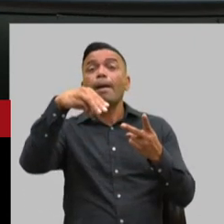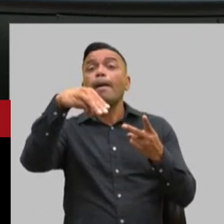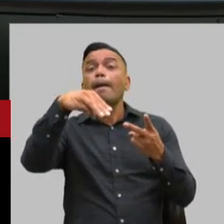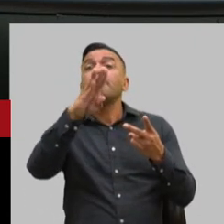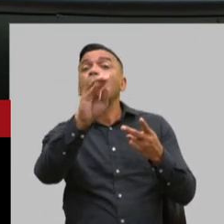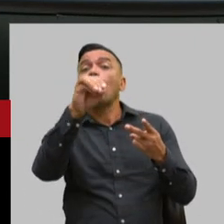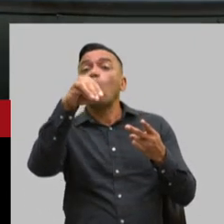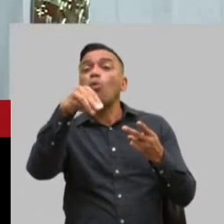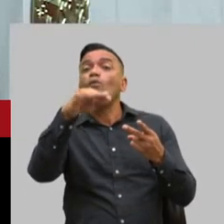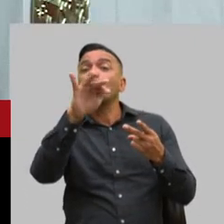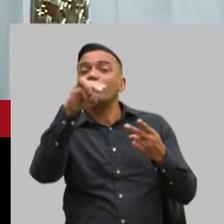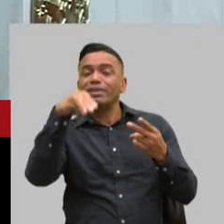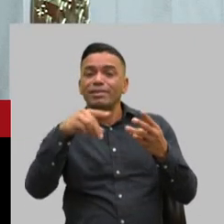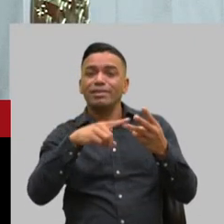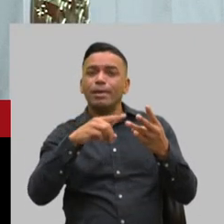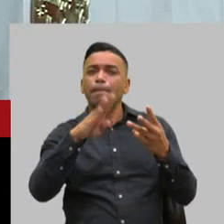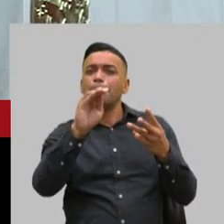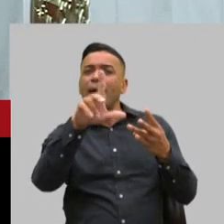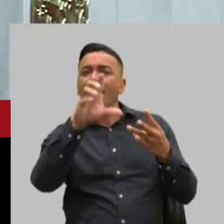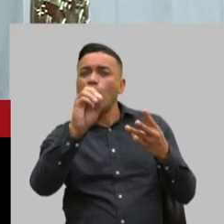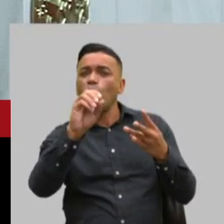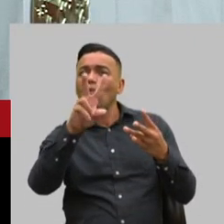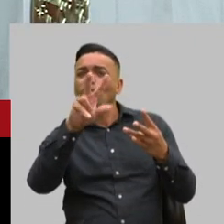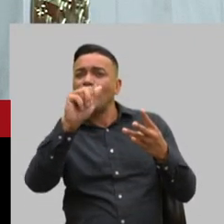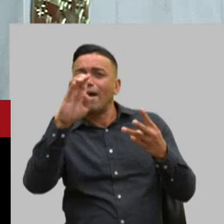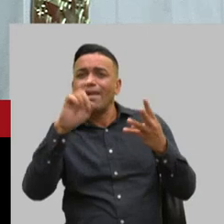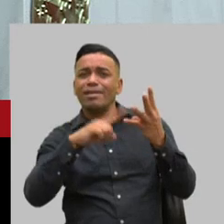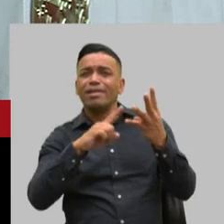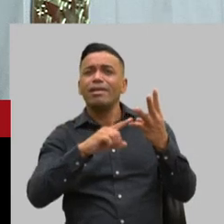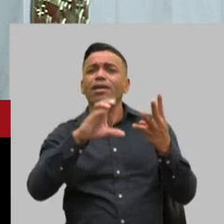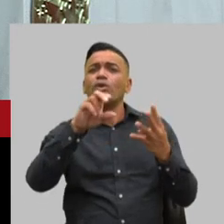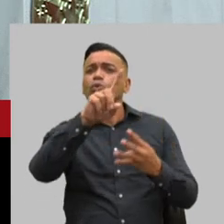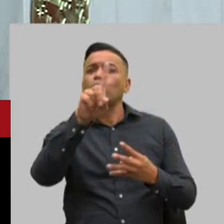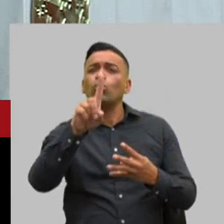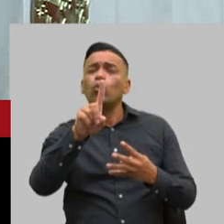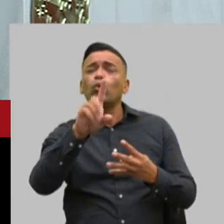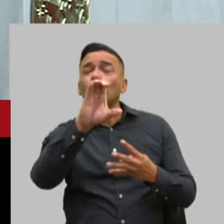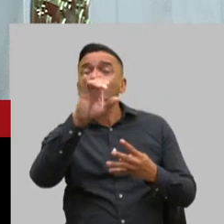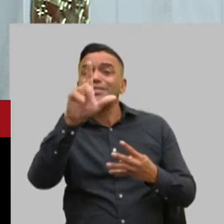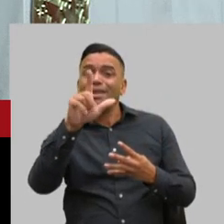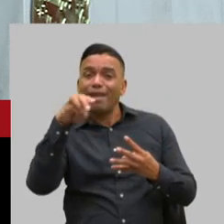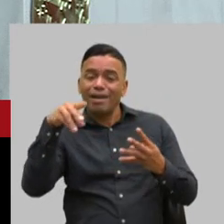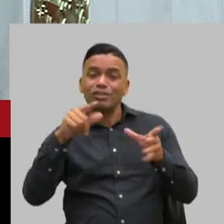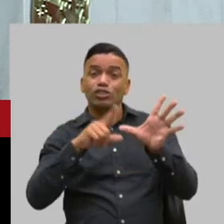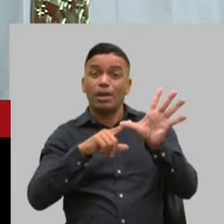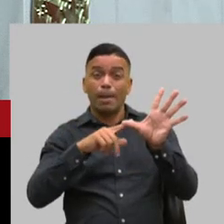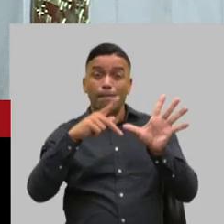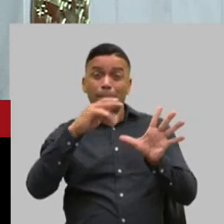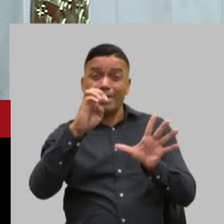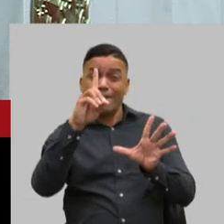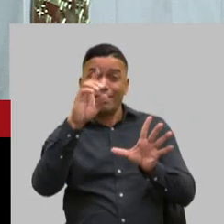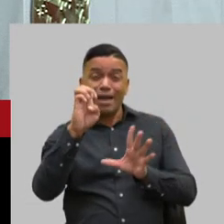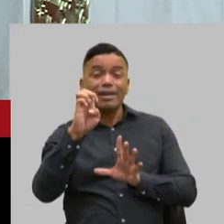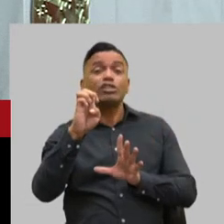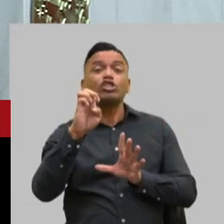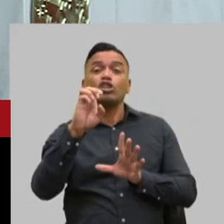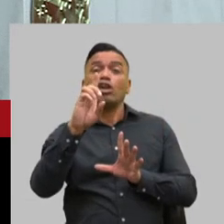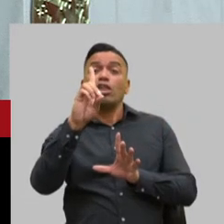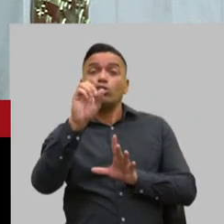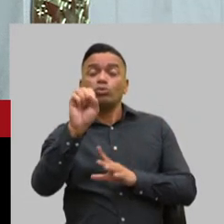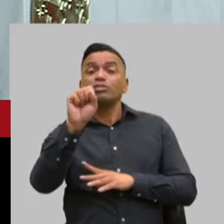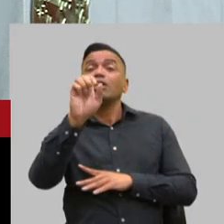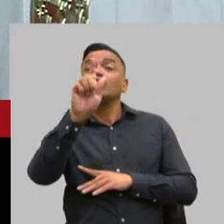Manso, Crucilândia, Mário Campos, Piedade dos Gerais e Brumadinho. Sua atuação